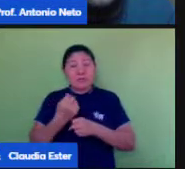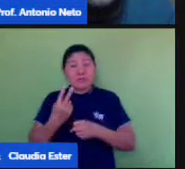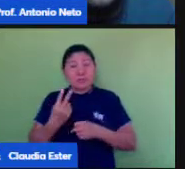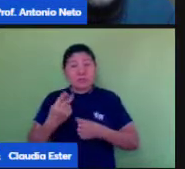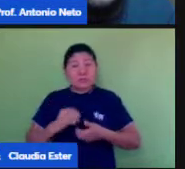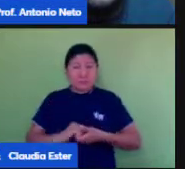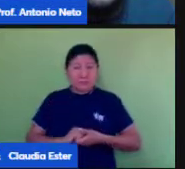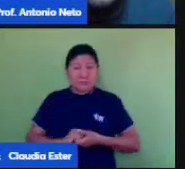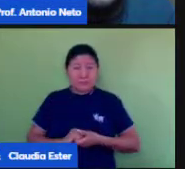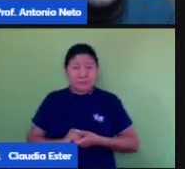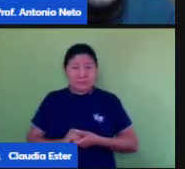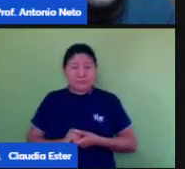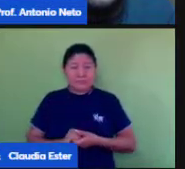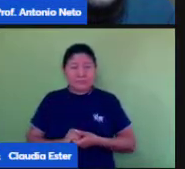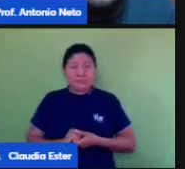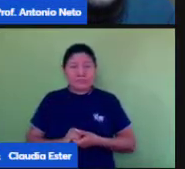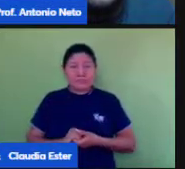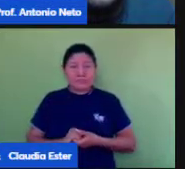slide.